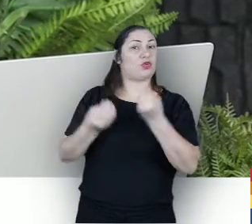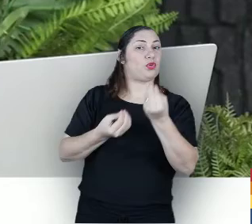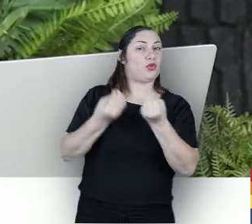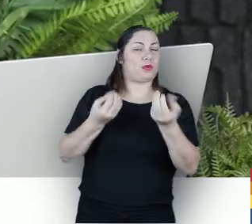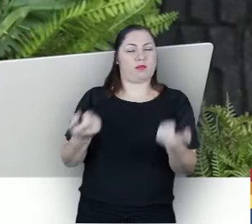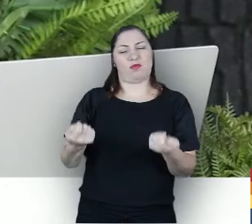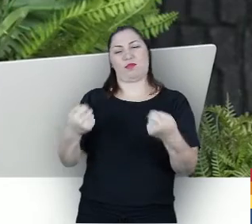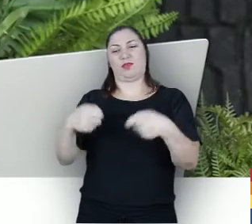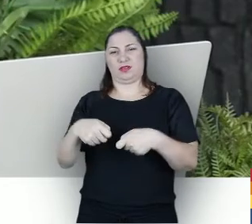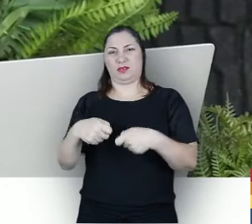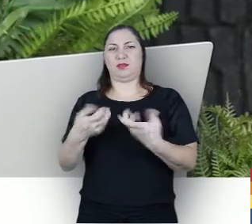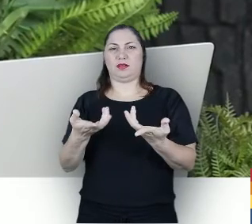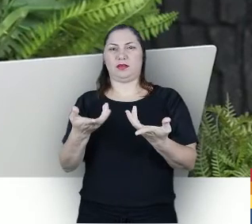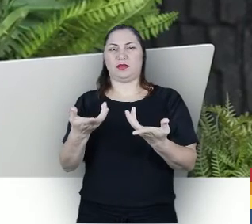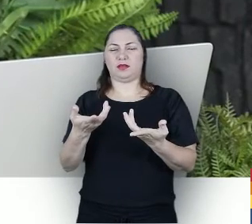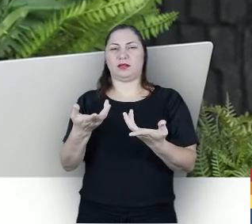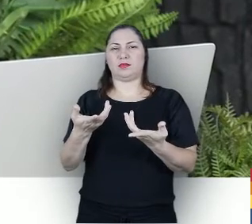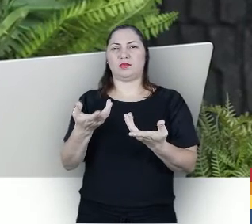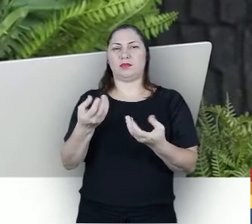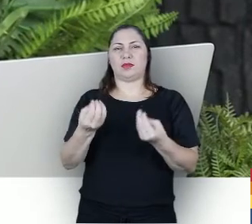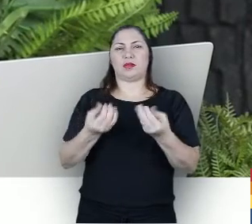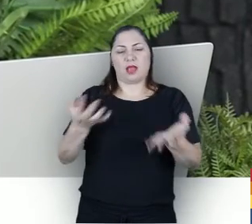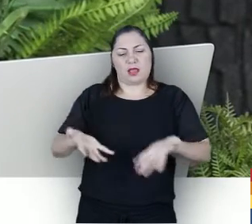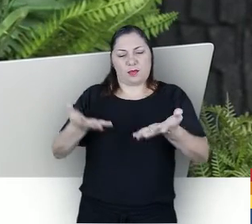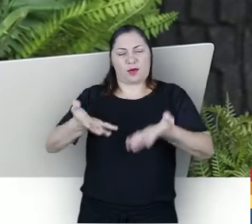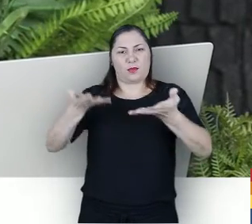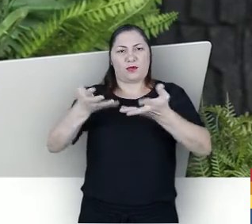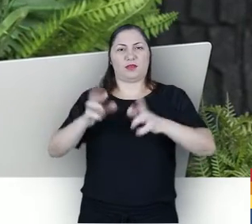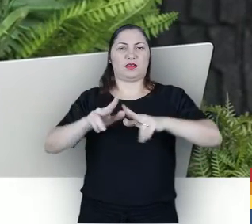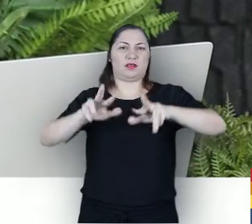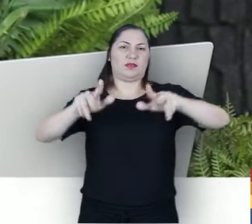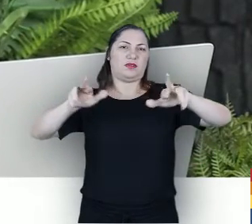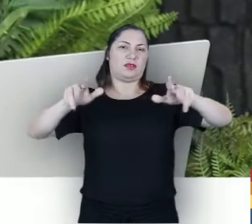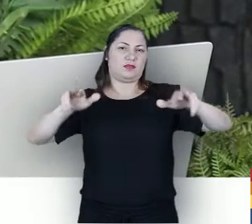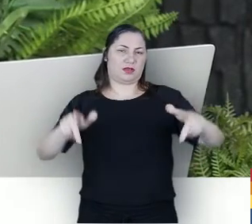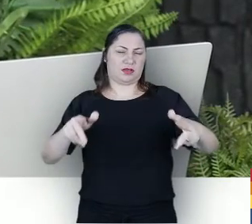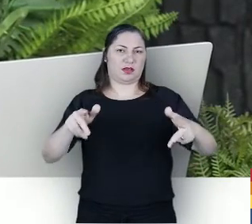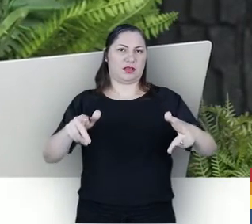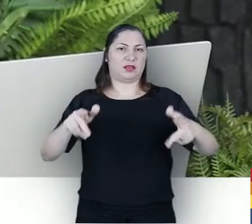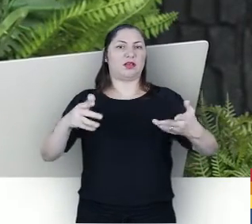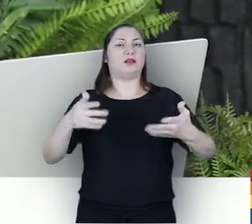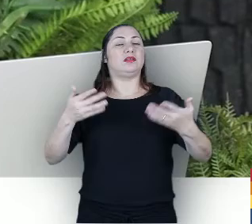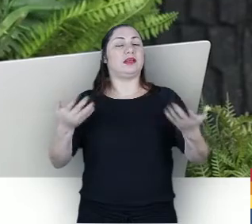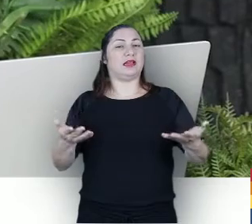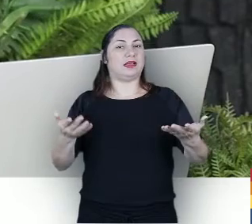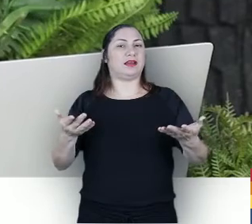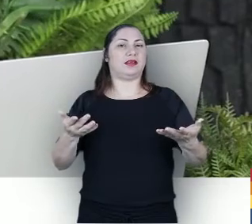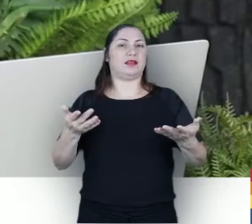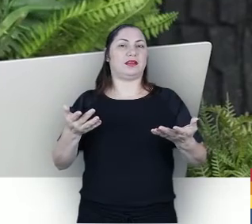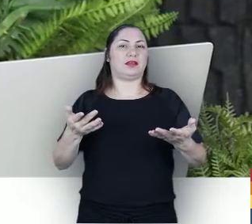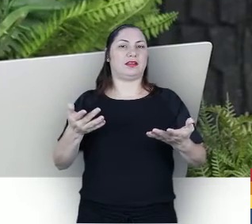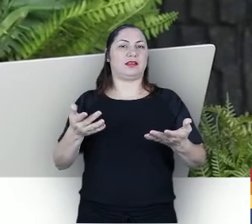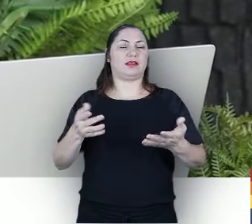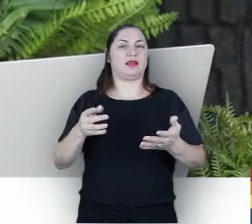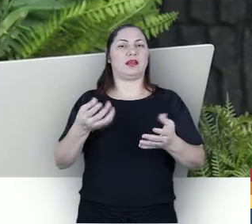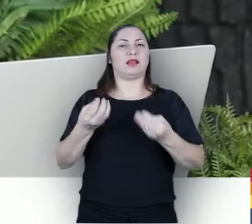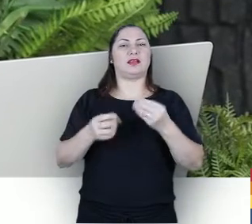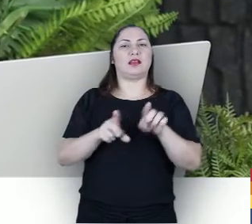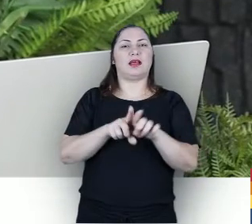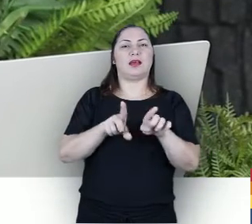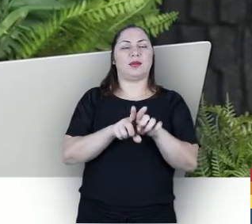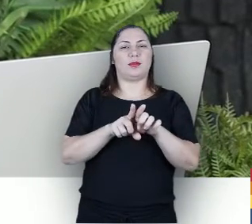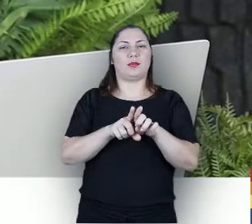educação física, por quê? Porque ele é o professor que vai, de fato, saber como que ele vai possibilitar isso, né? Como que ele